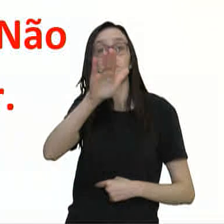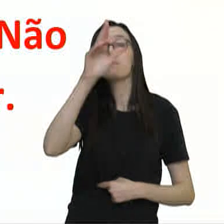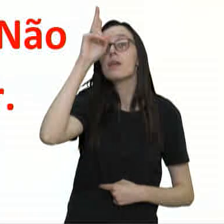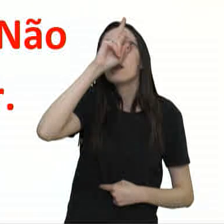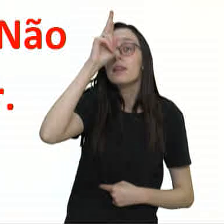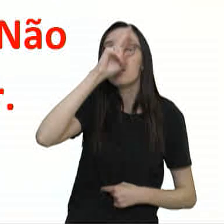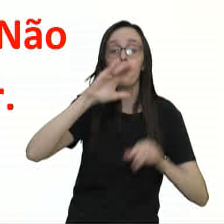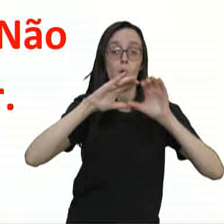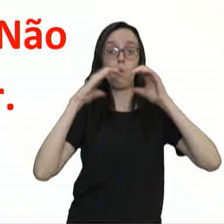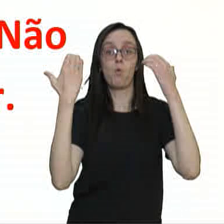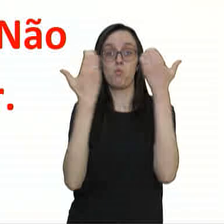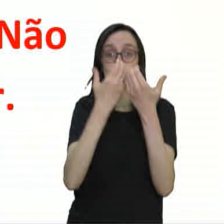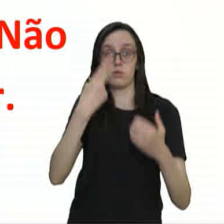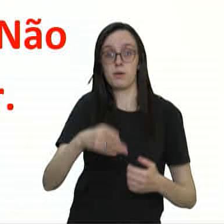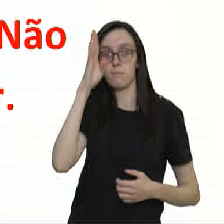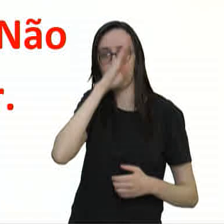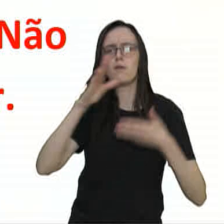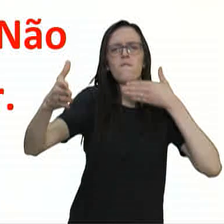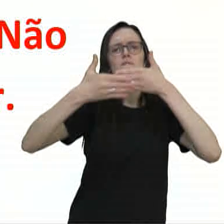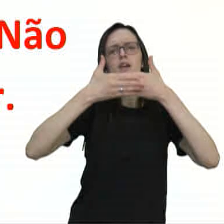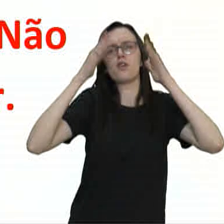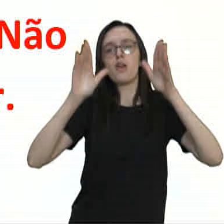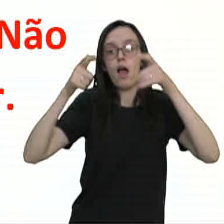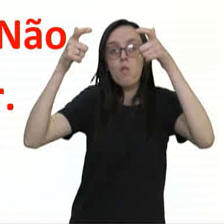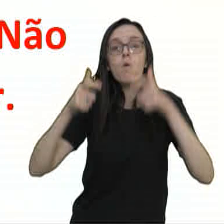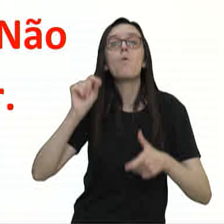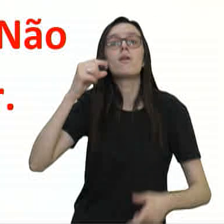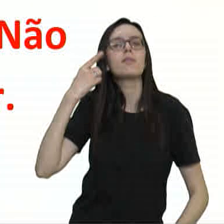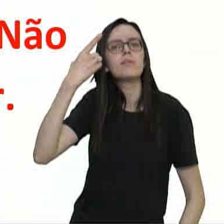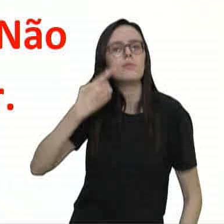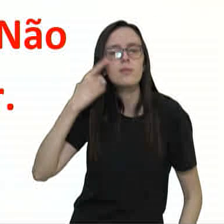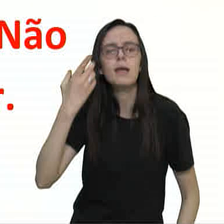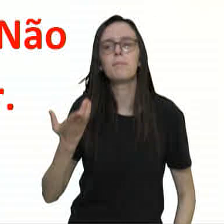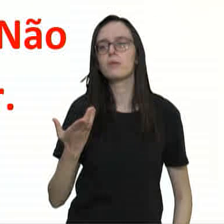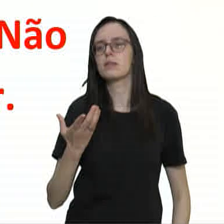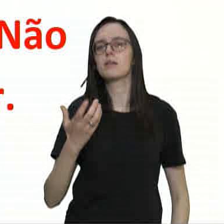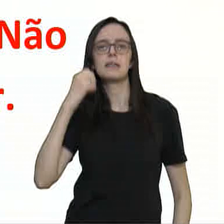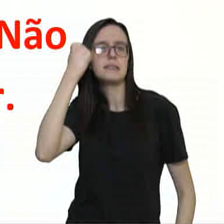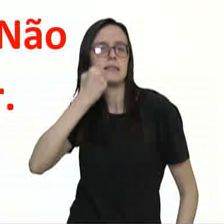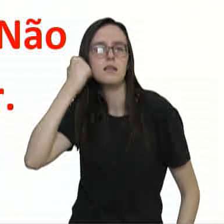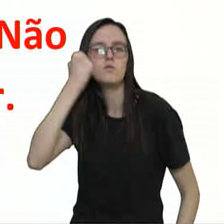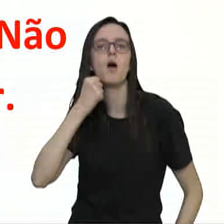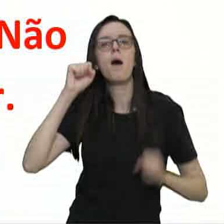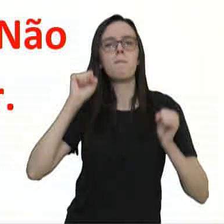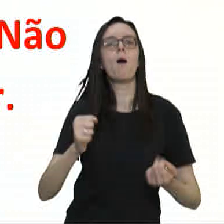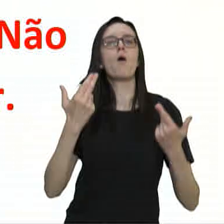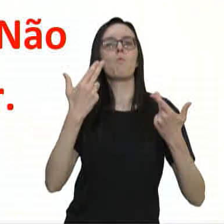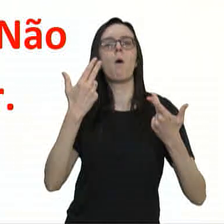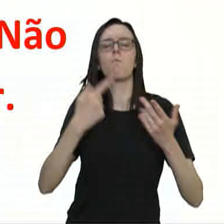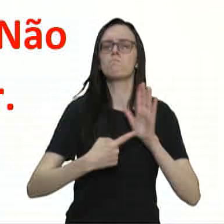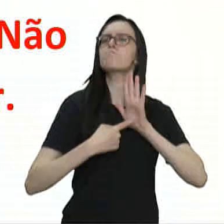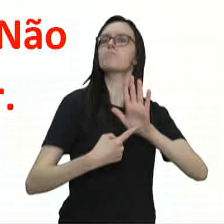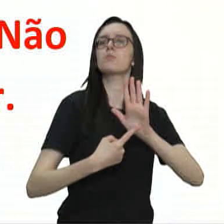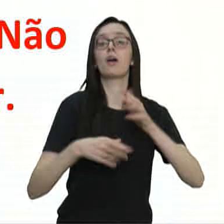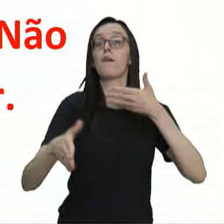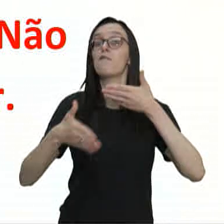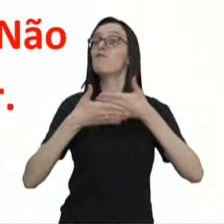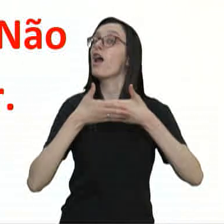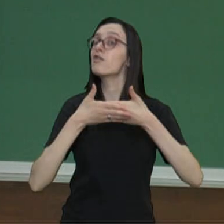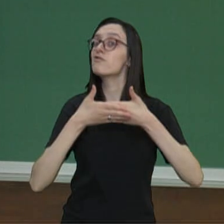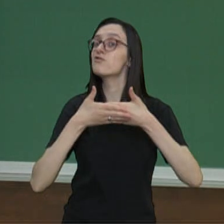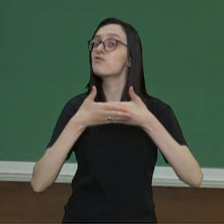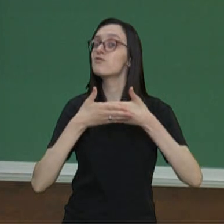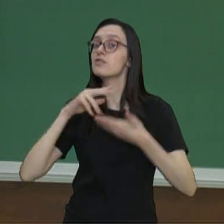Lembra, o Congresso Nacional estava fechado. É o lugar onde os deputados, onde os senadores podiam se expressar. Estava fechado.